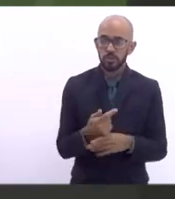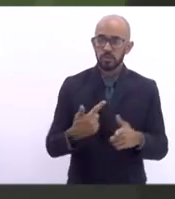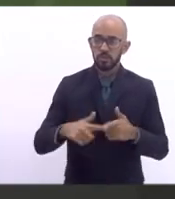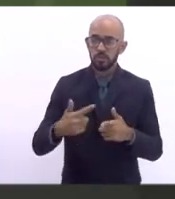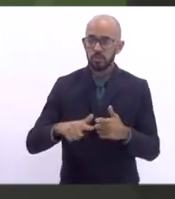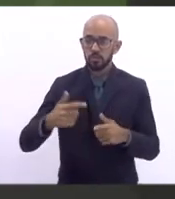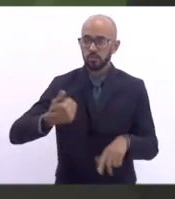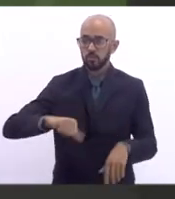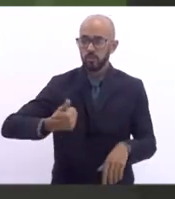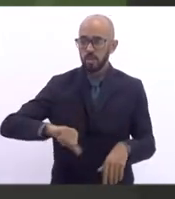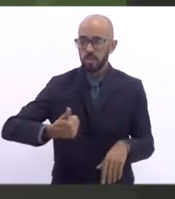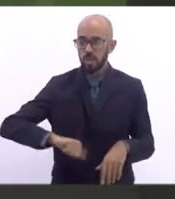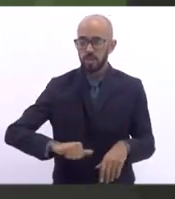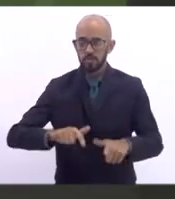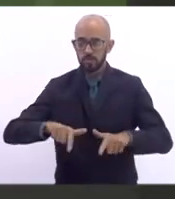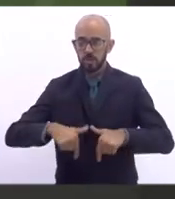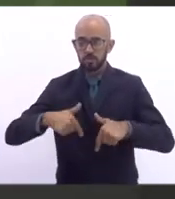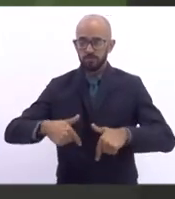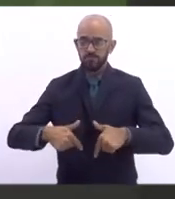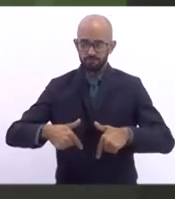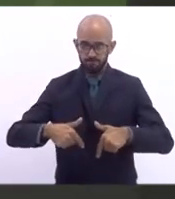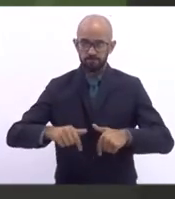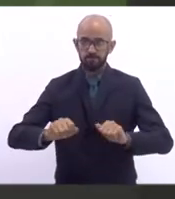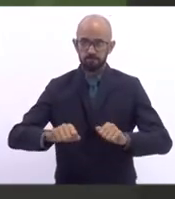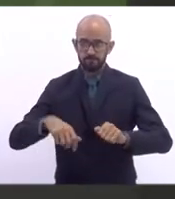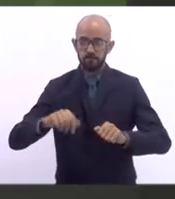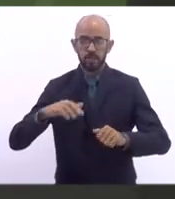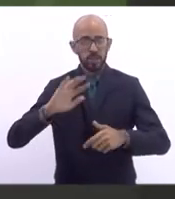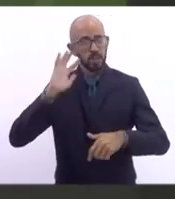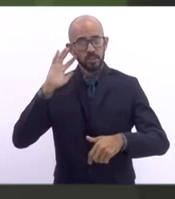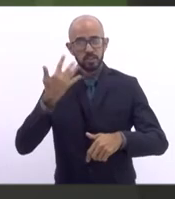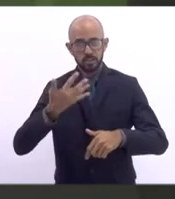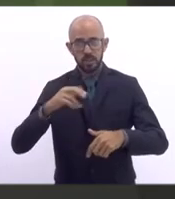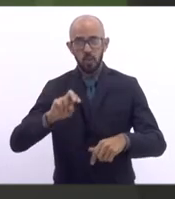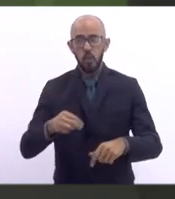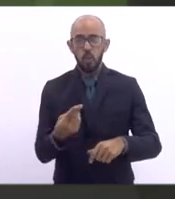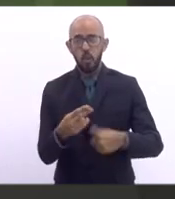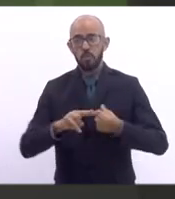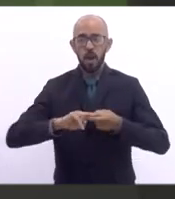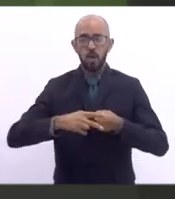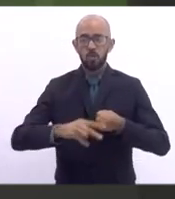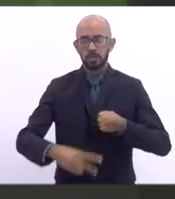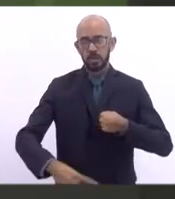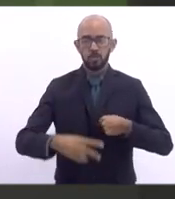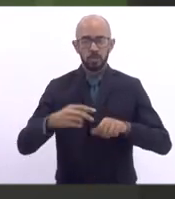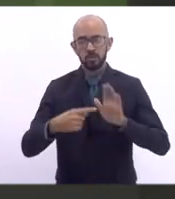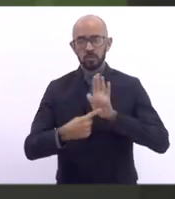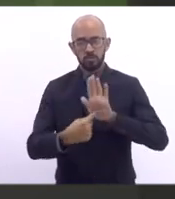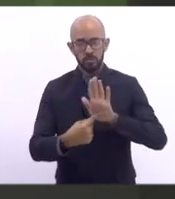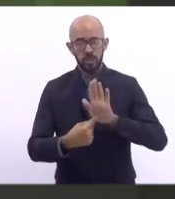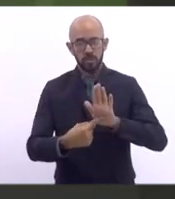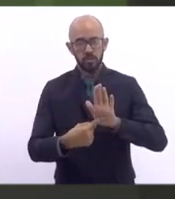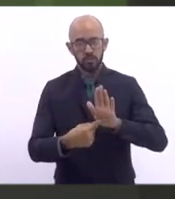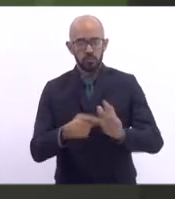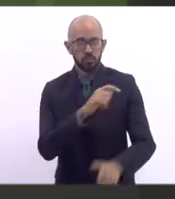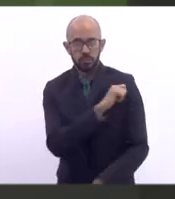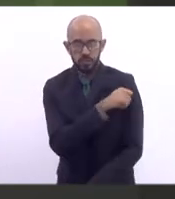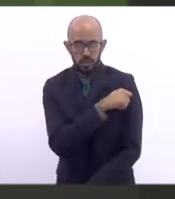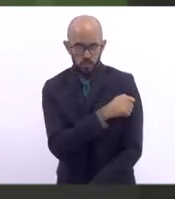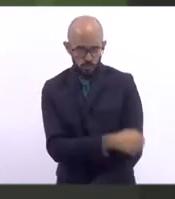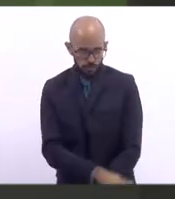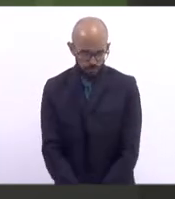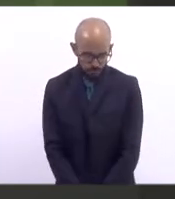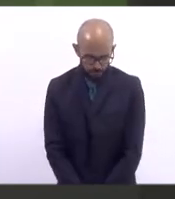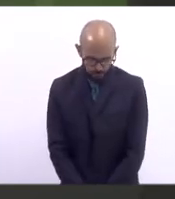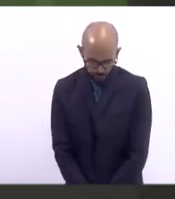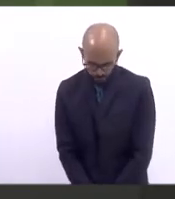tomada de decisão e Para efeito de apuração do resultado nominal nos demonstrativos fiscais bom é